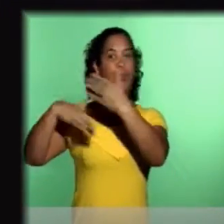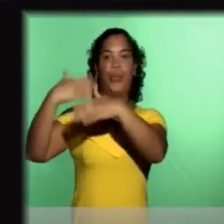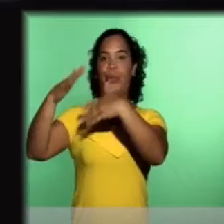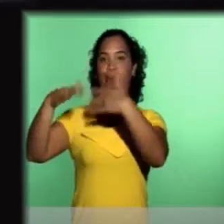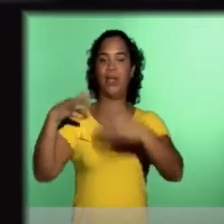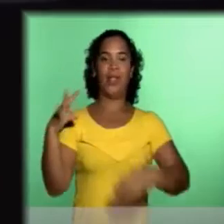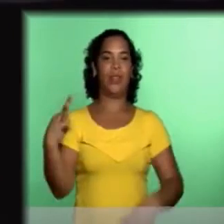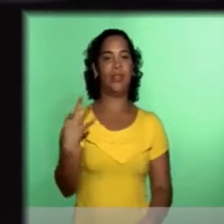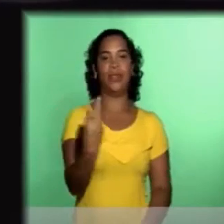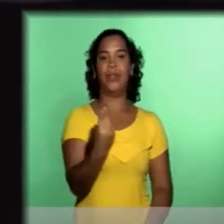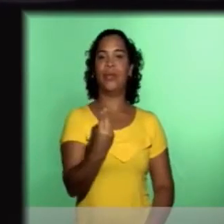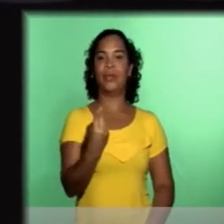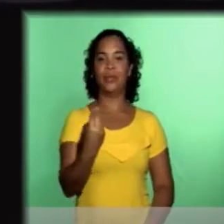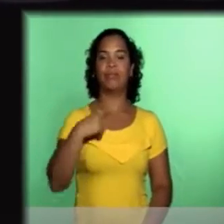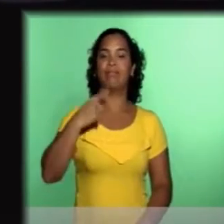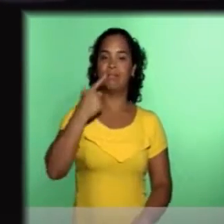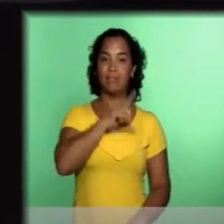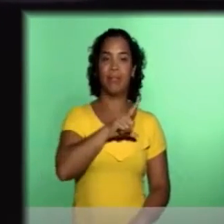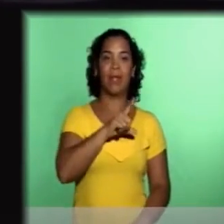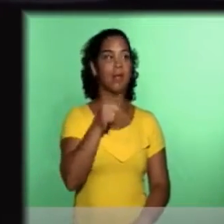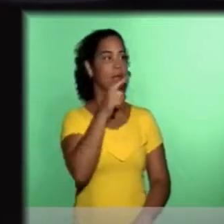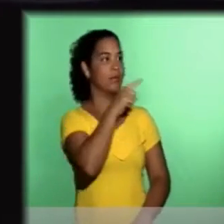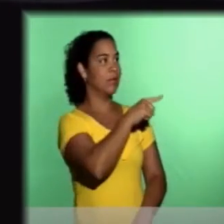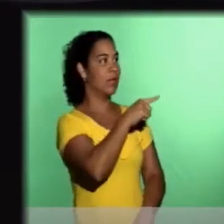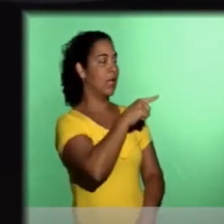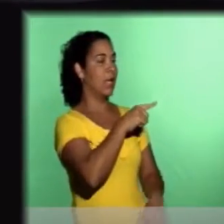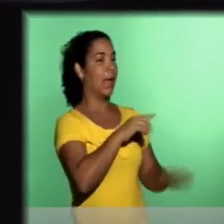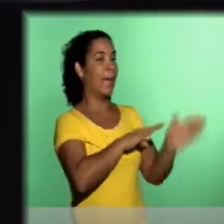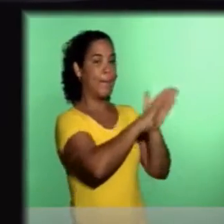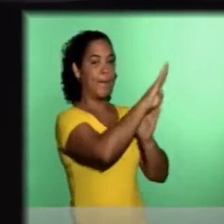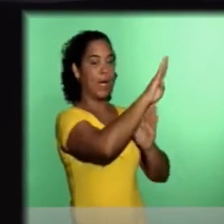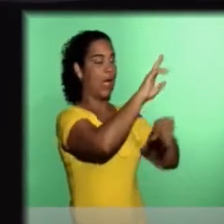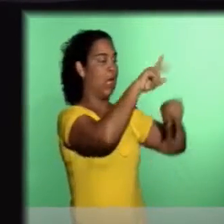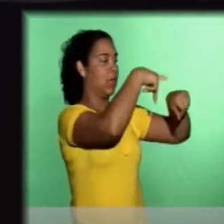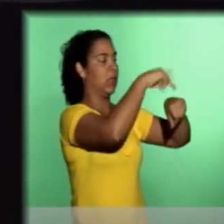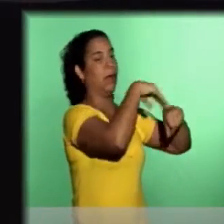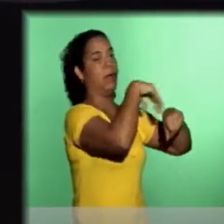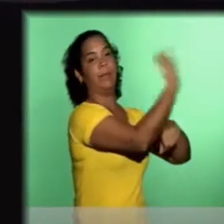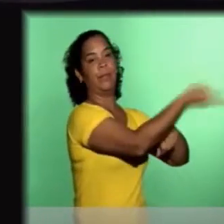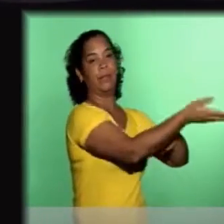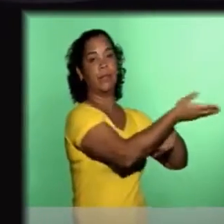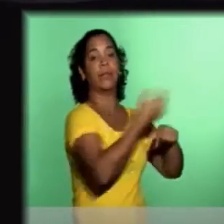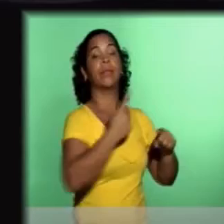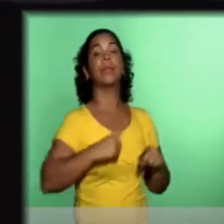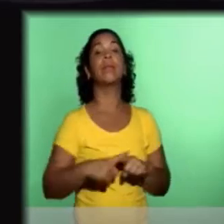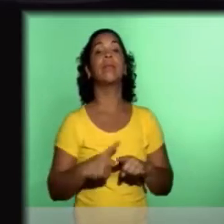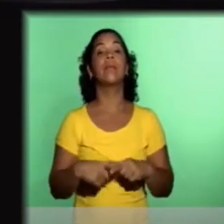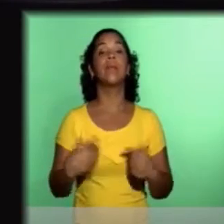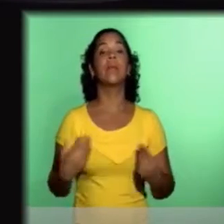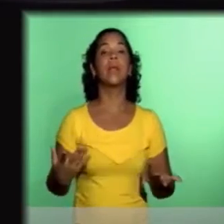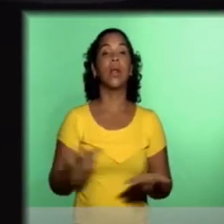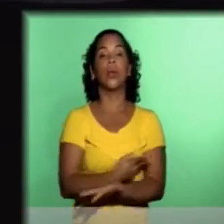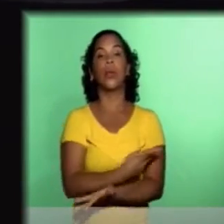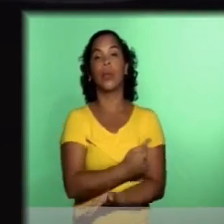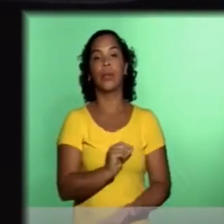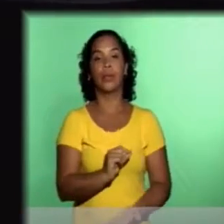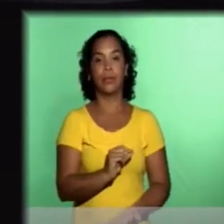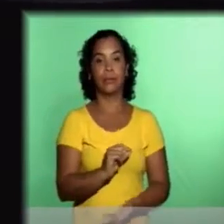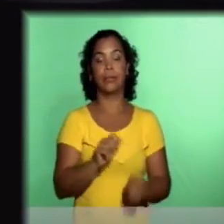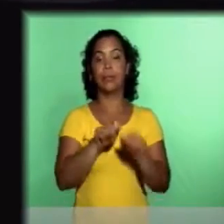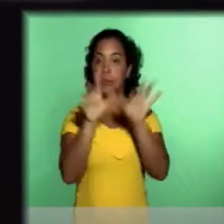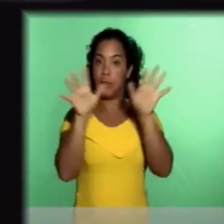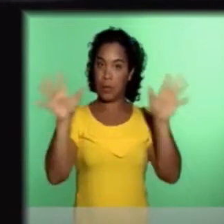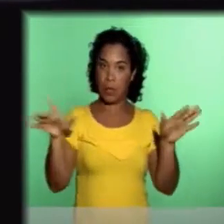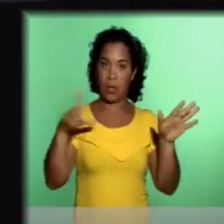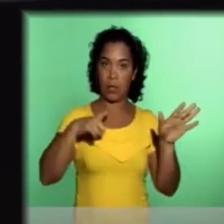todos os aspectos, do que as metas internacionais. Isso acontece por um motivo bastante claro.